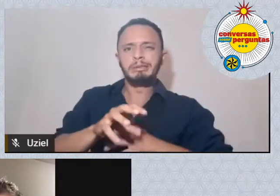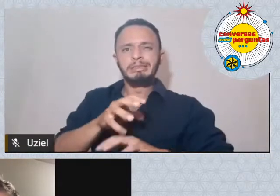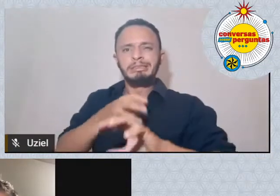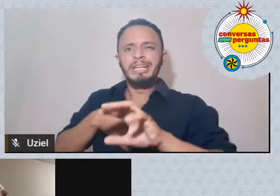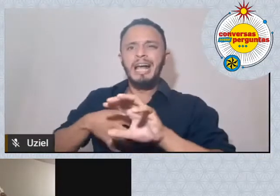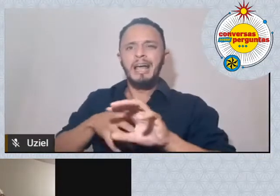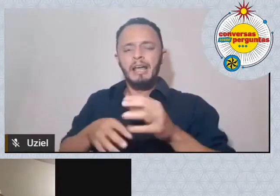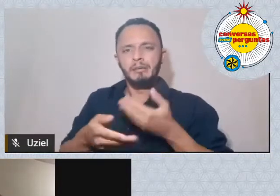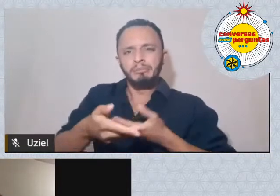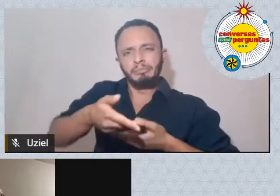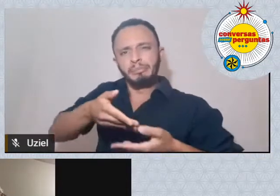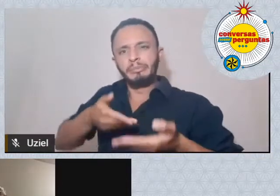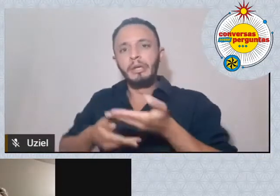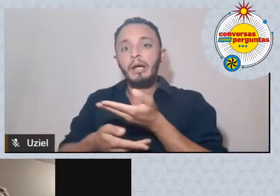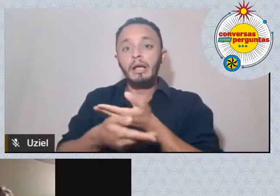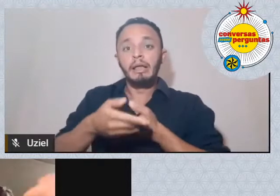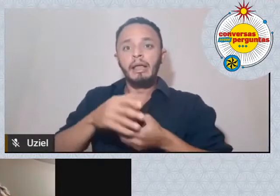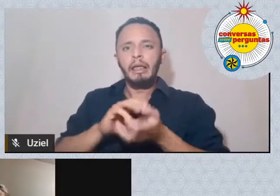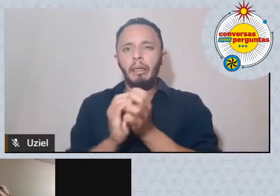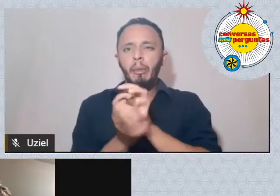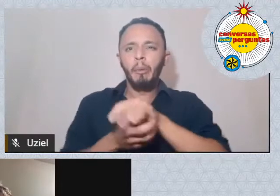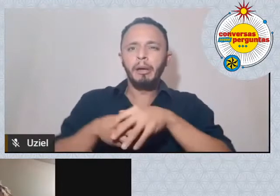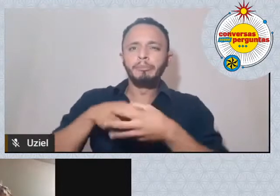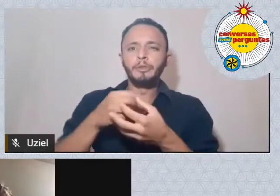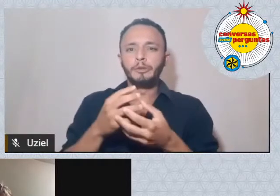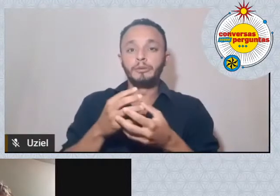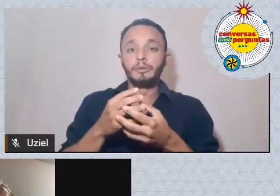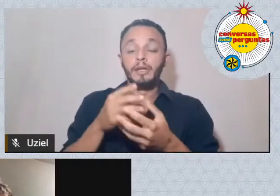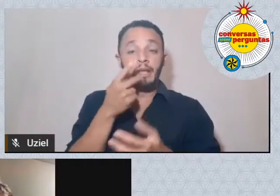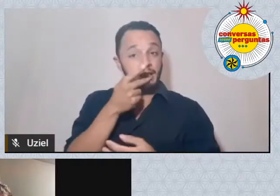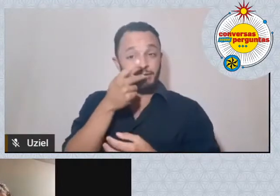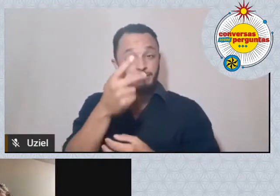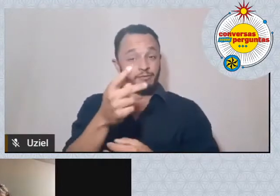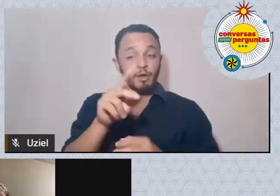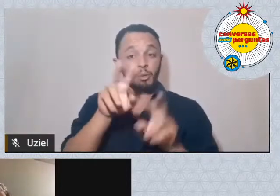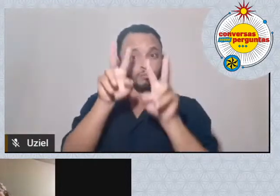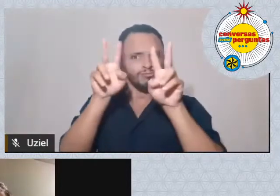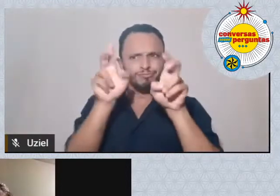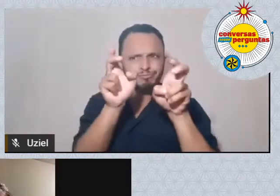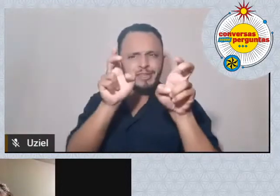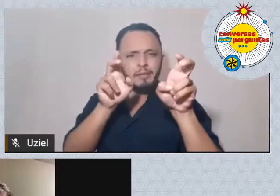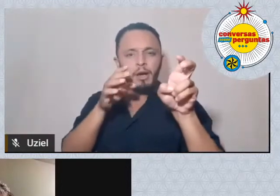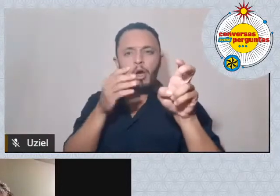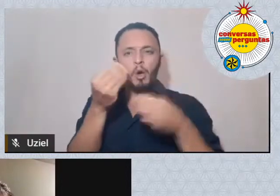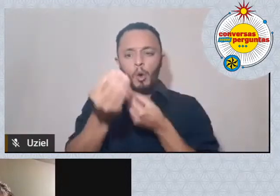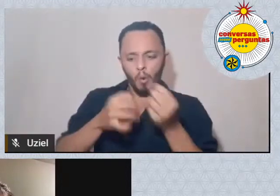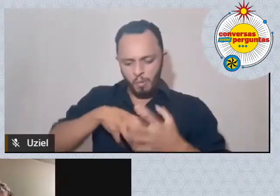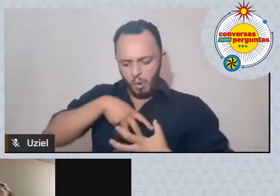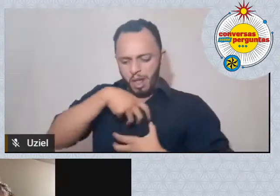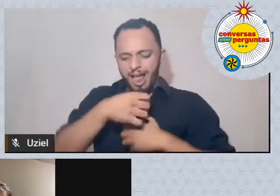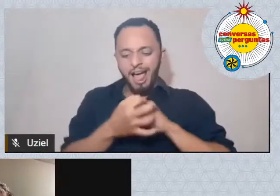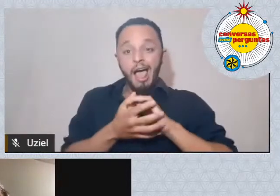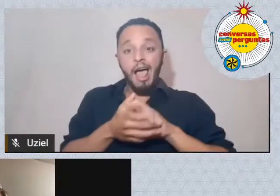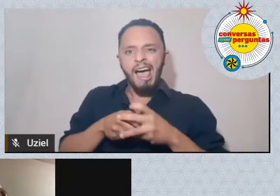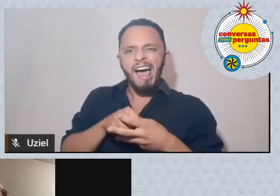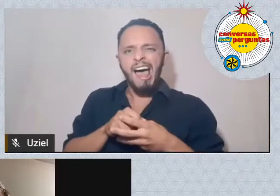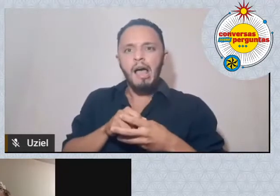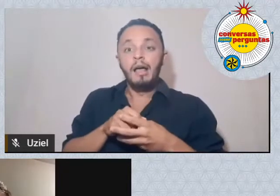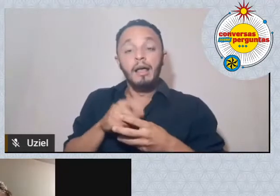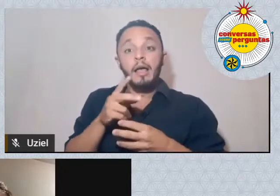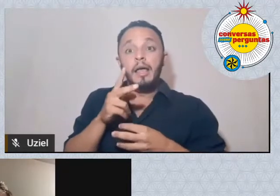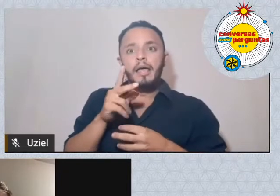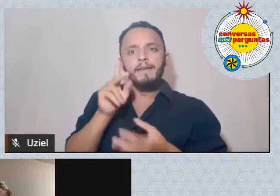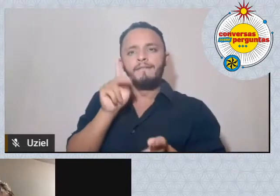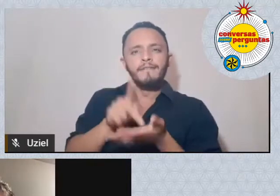uma forma da gente sair desse imbróglio era buscar uma outra paixão, né? Que é a paixão da